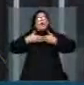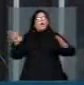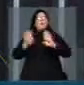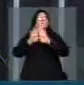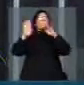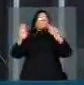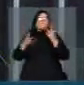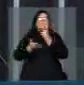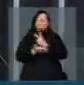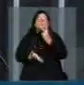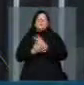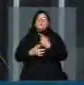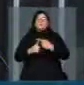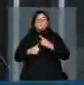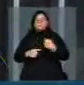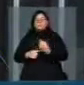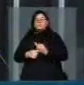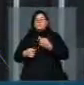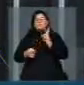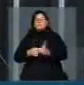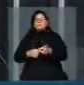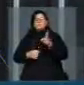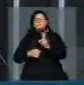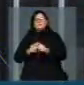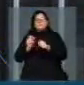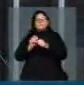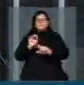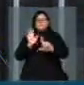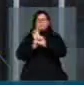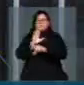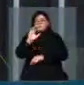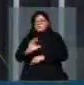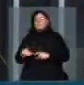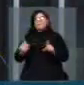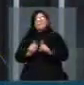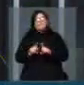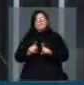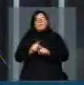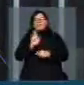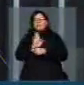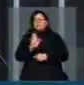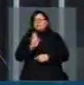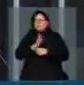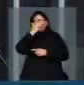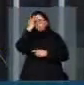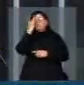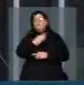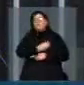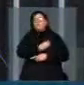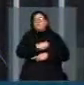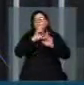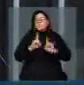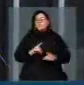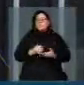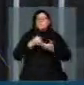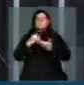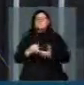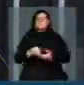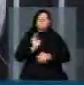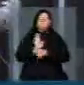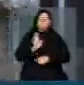continuar, portanto, como legisladores, como cidadãos, ajudando a quebrar barreiras e abrir portas, na luta por um